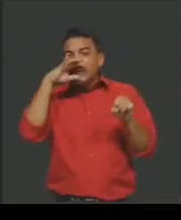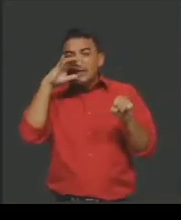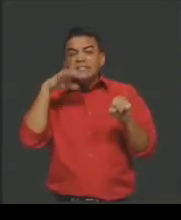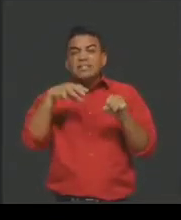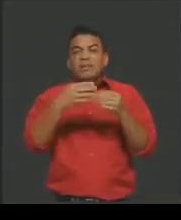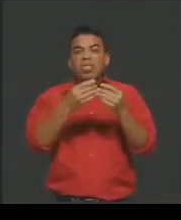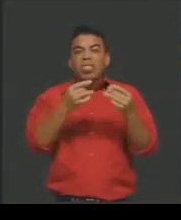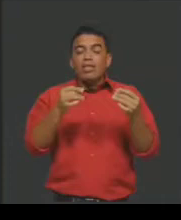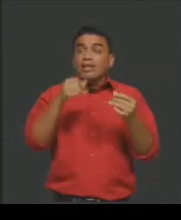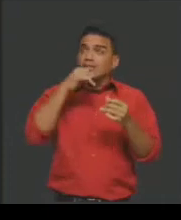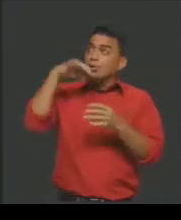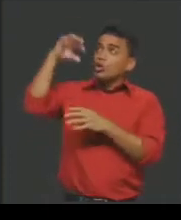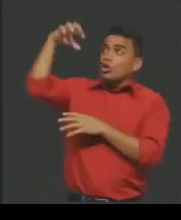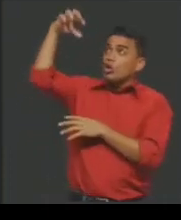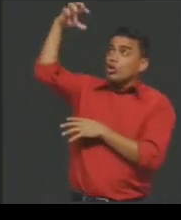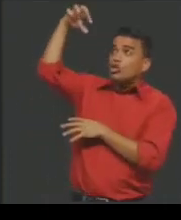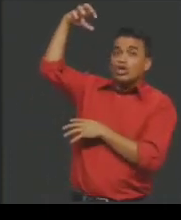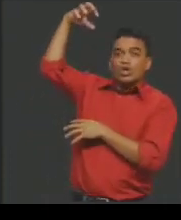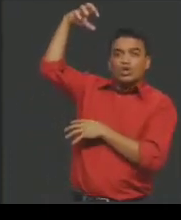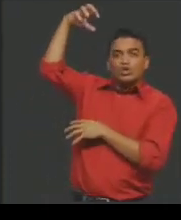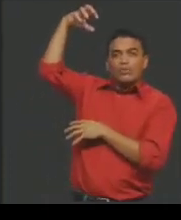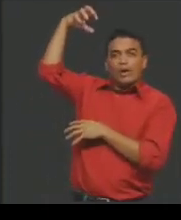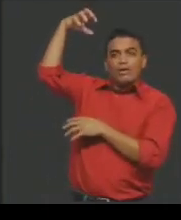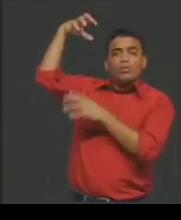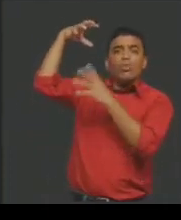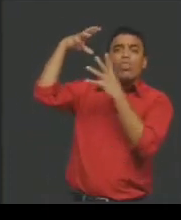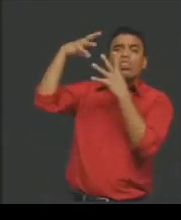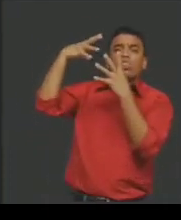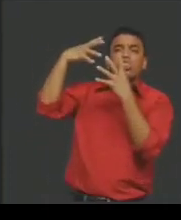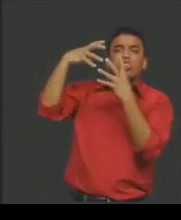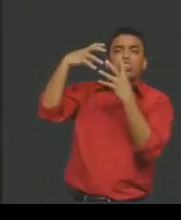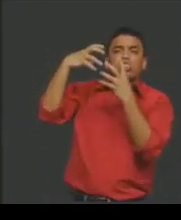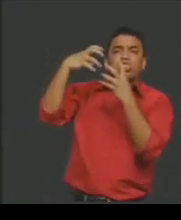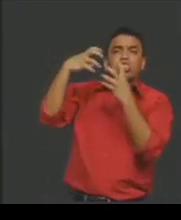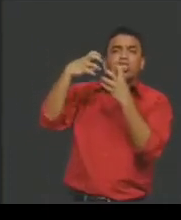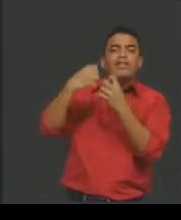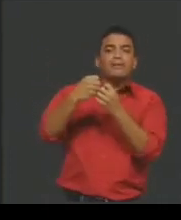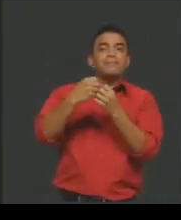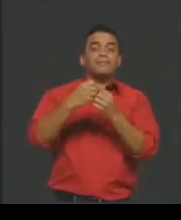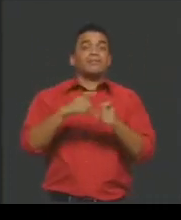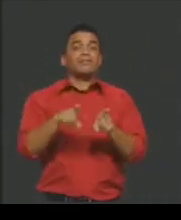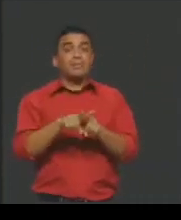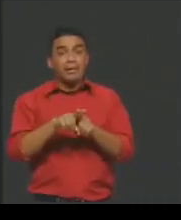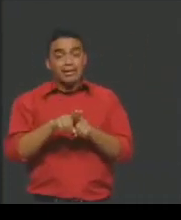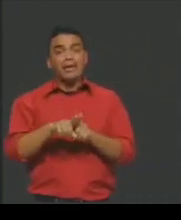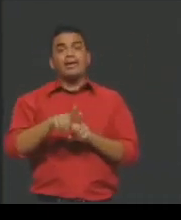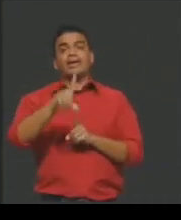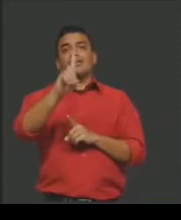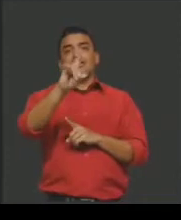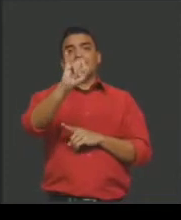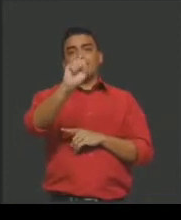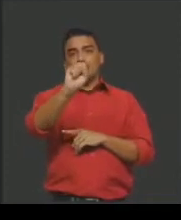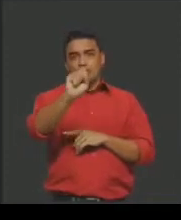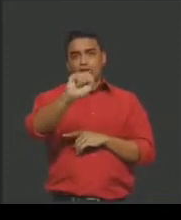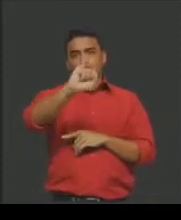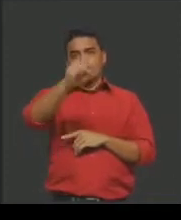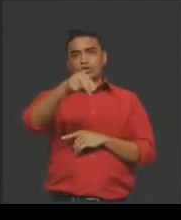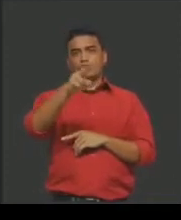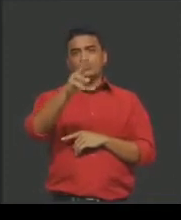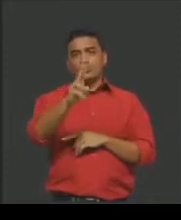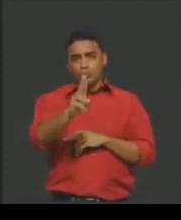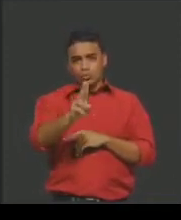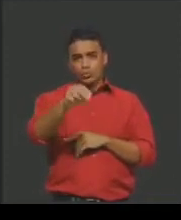caso até do chuveiro quando queima. Mas nós temos disjuntores e fusíveis que podem evitar isso.